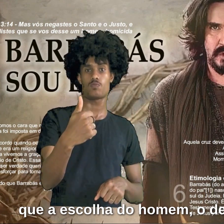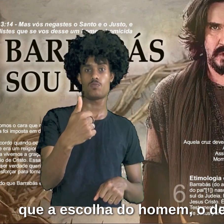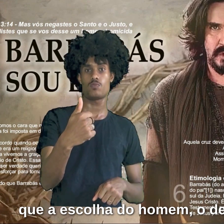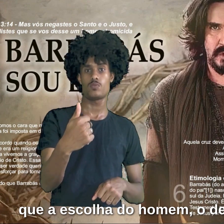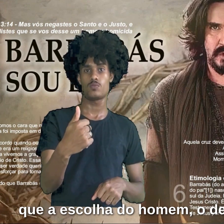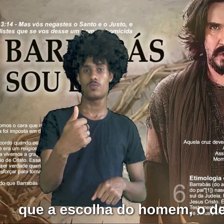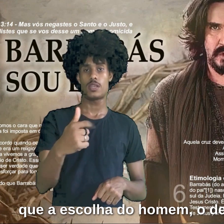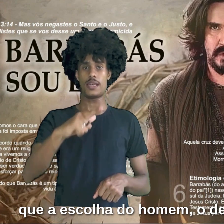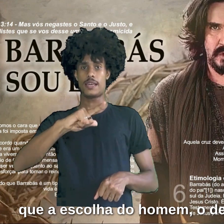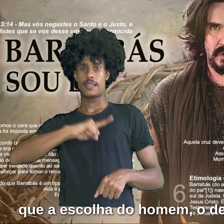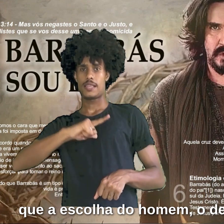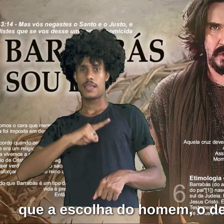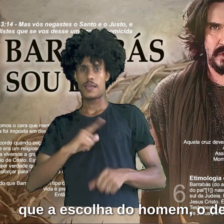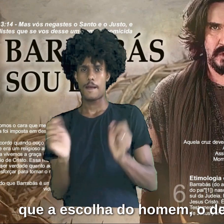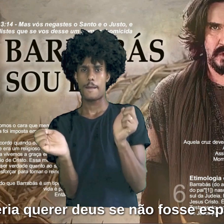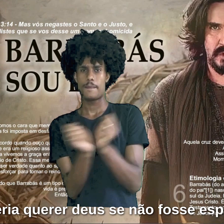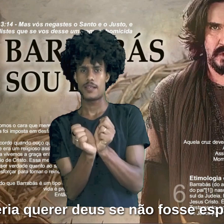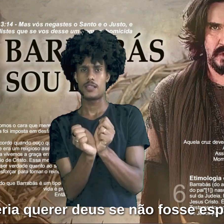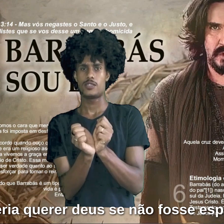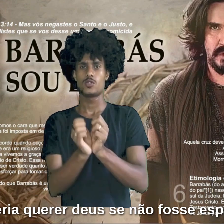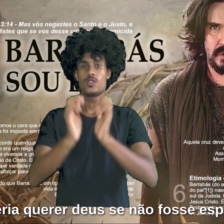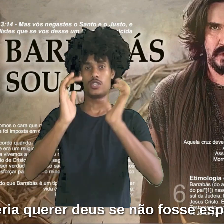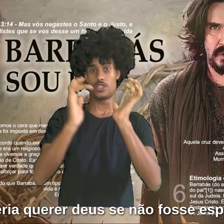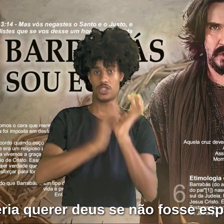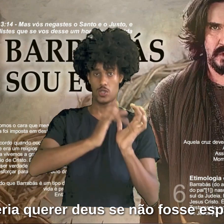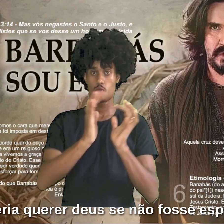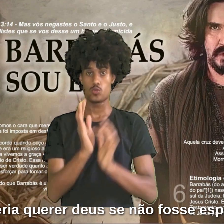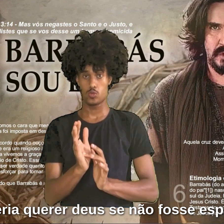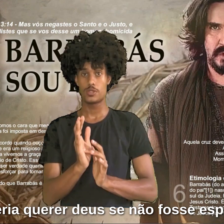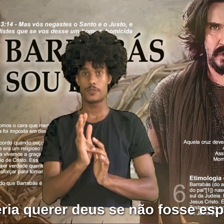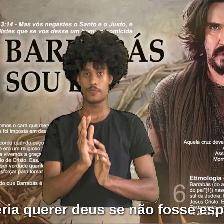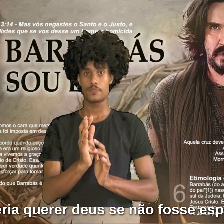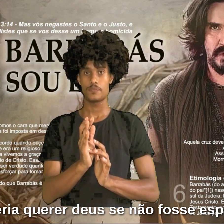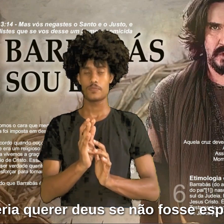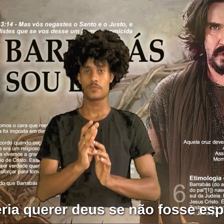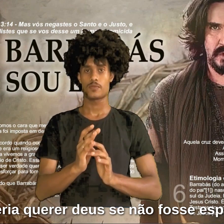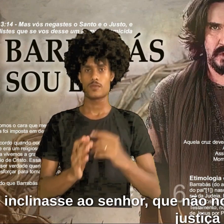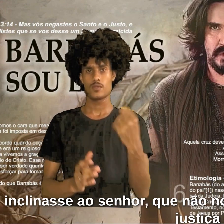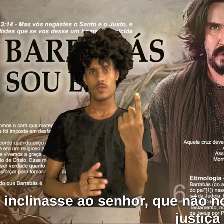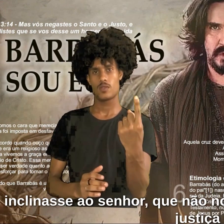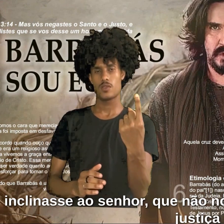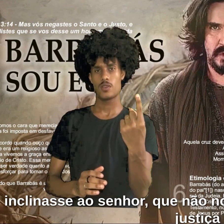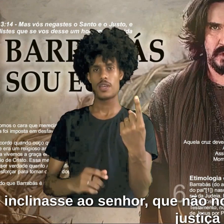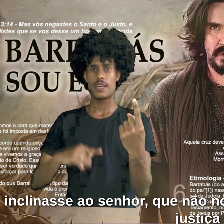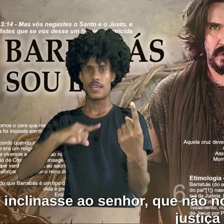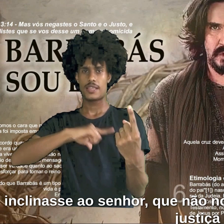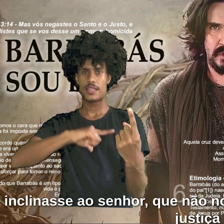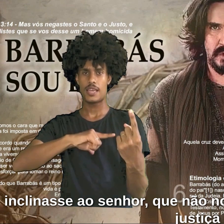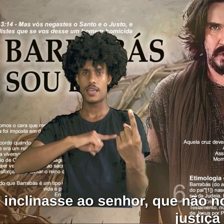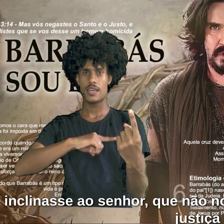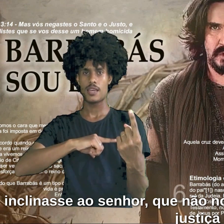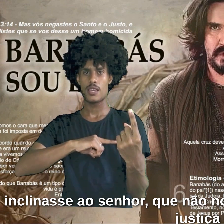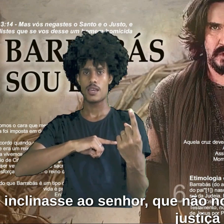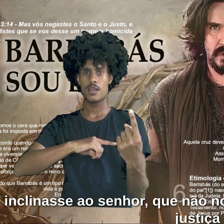que a escolha do homem, o desejo do homem nunca seria querer Deus. Se não fosse o Espírito Santo de Deus que nos inclinasse ao Senhor, que não